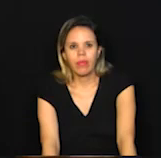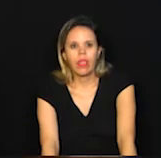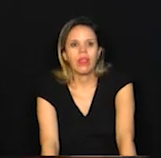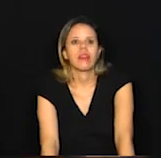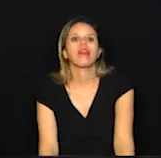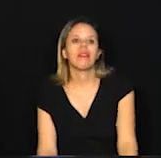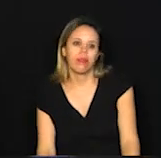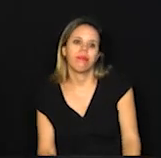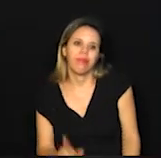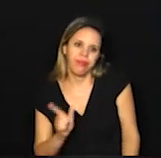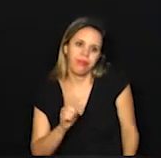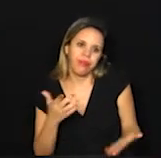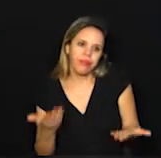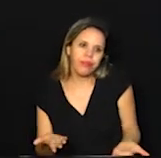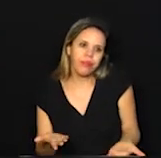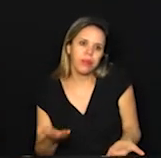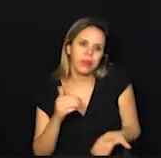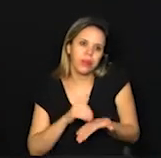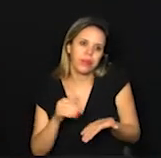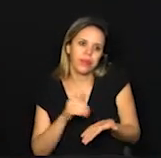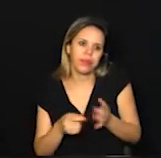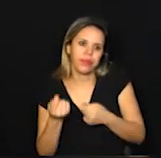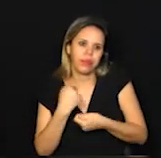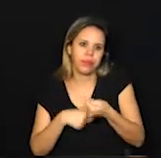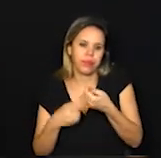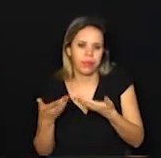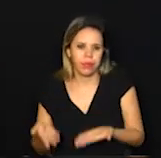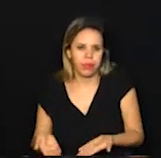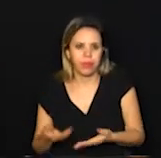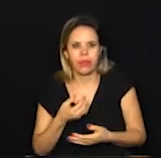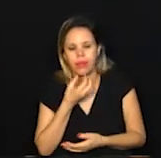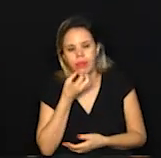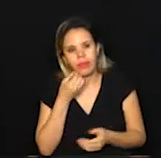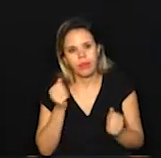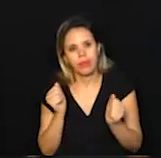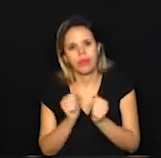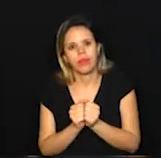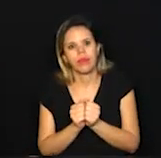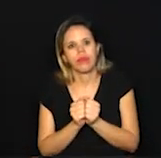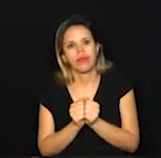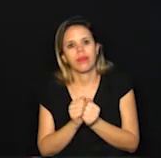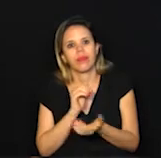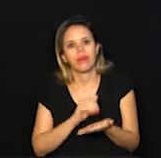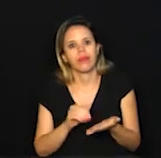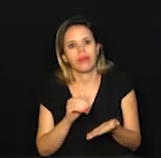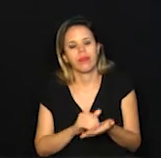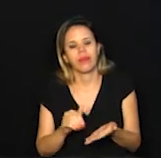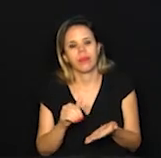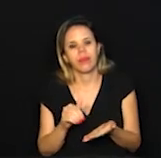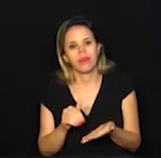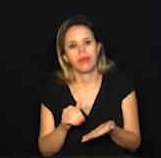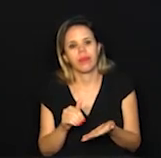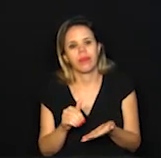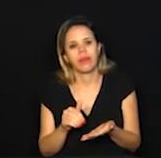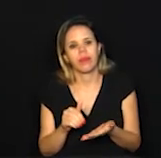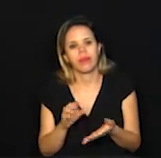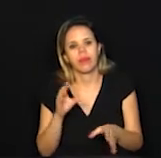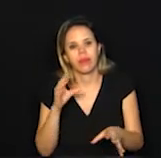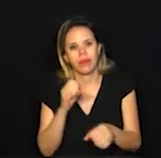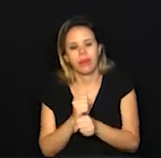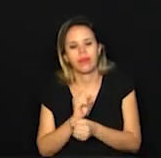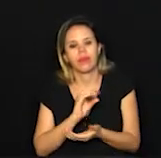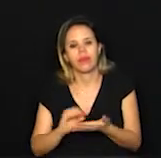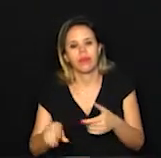De fato, a nossa secretaria aqui, junto com a Secretaria de Finanças, nós